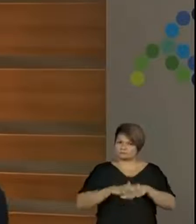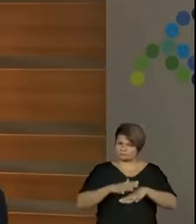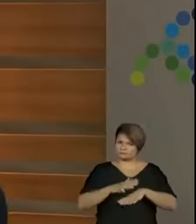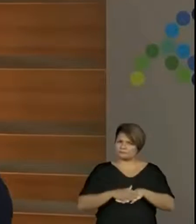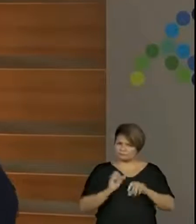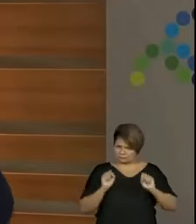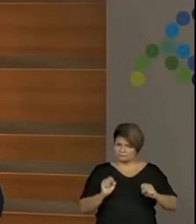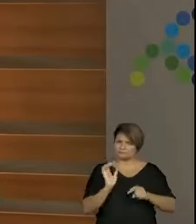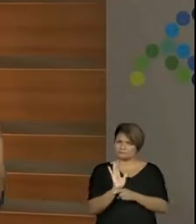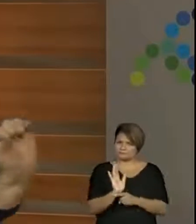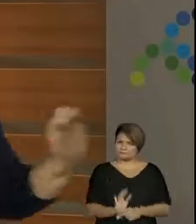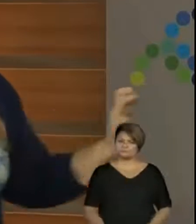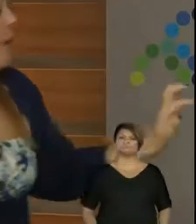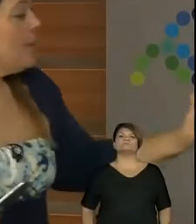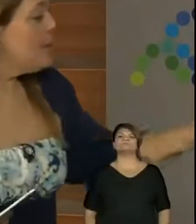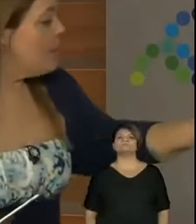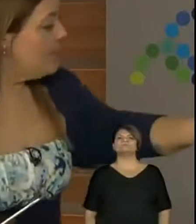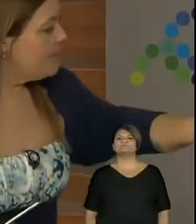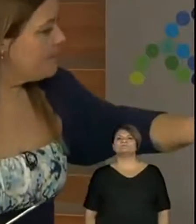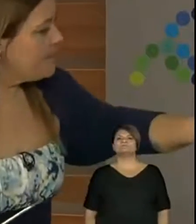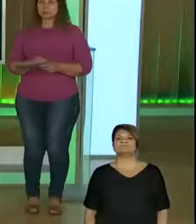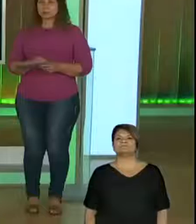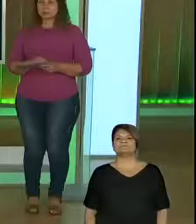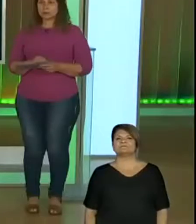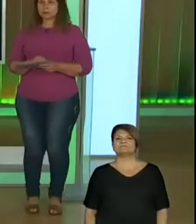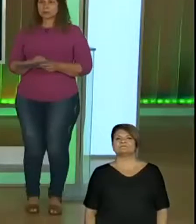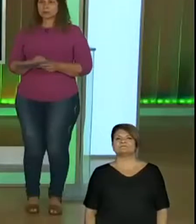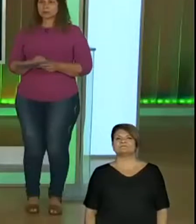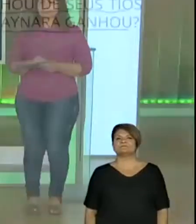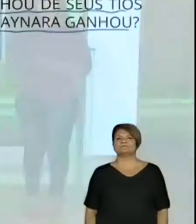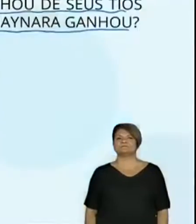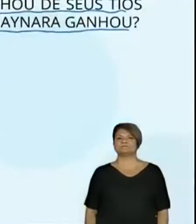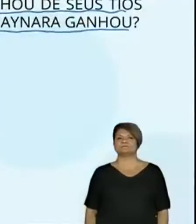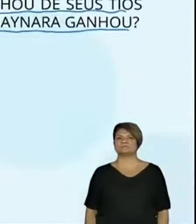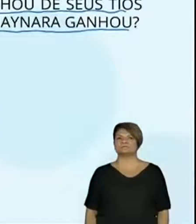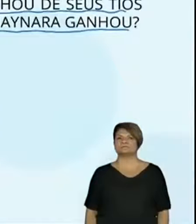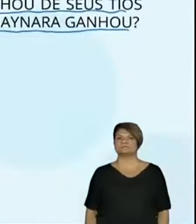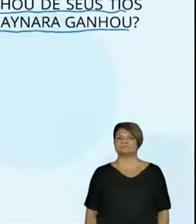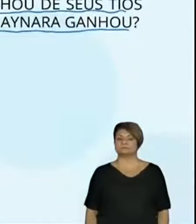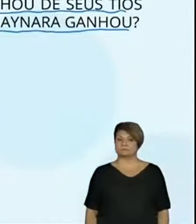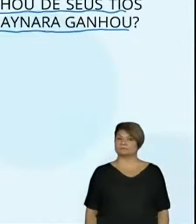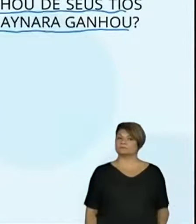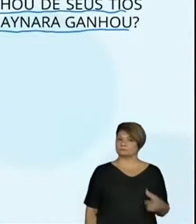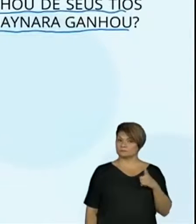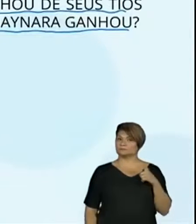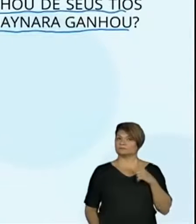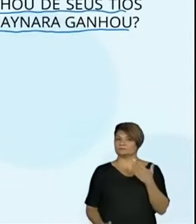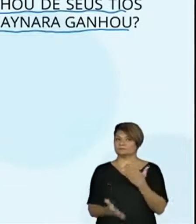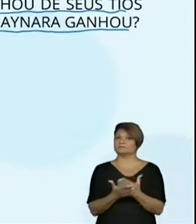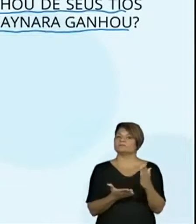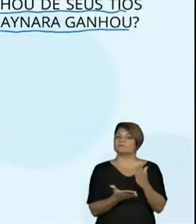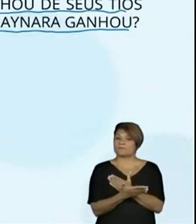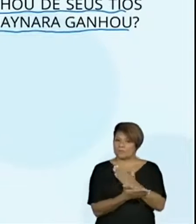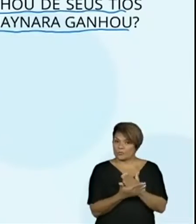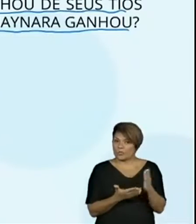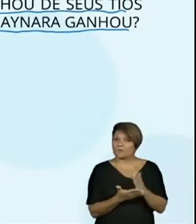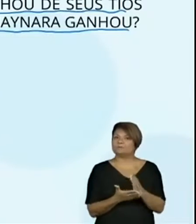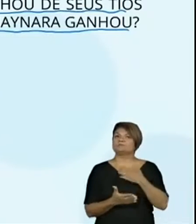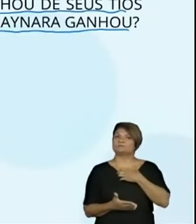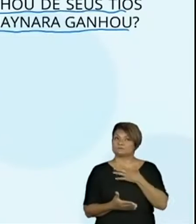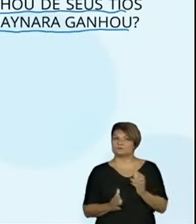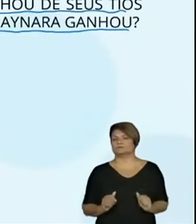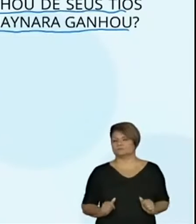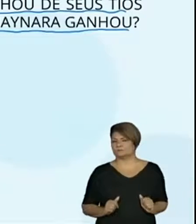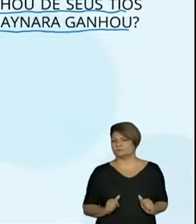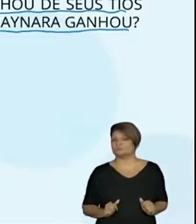pode ajudar? Então, olha só. Existem algumas maneiras, você pode pôr a mãozinha, contar,